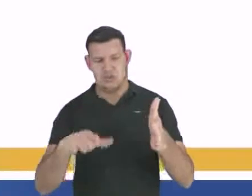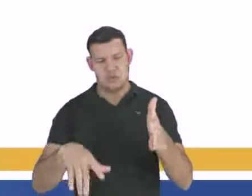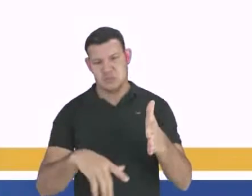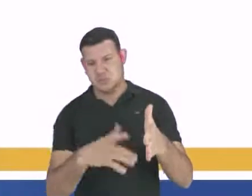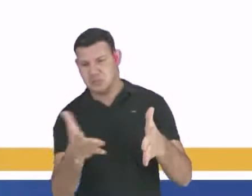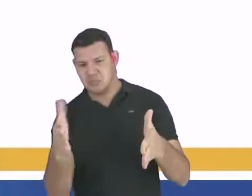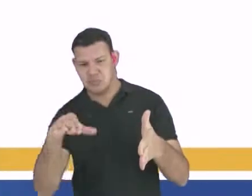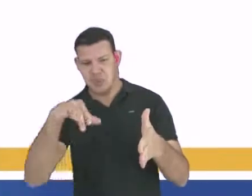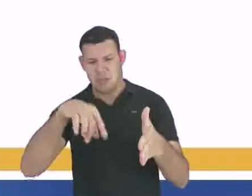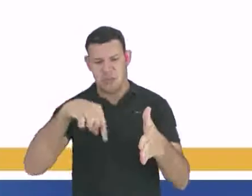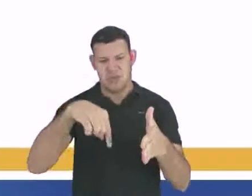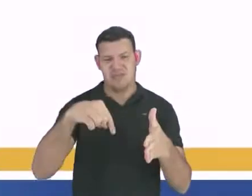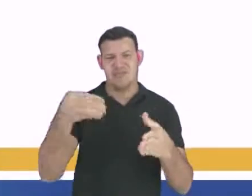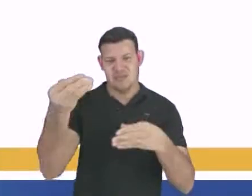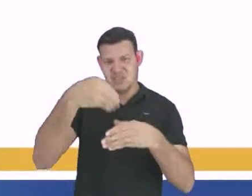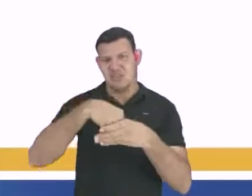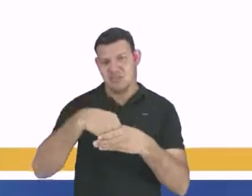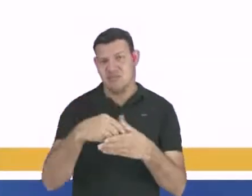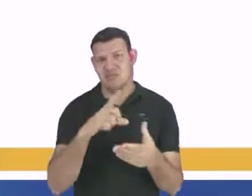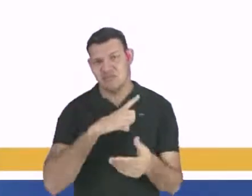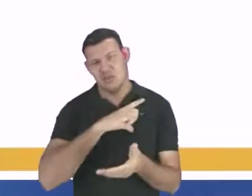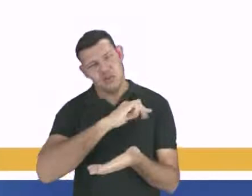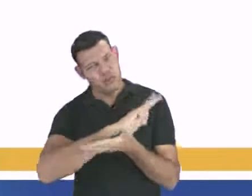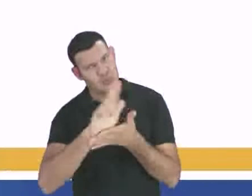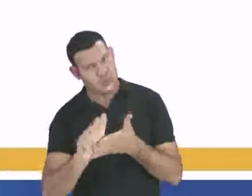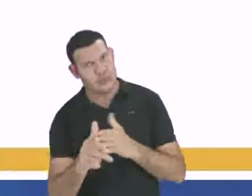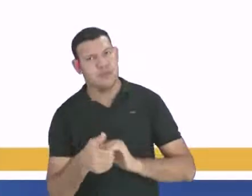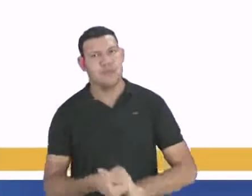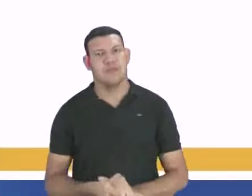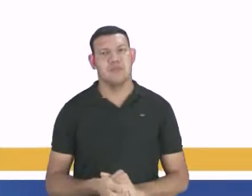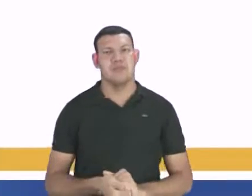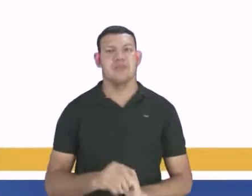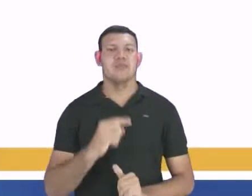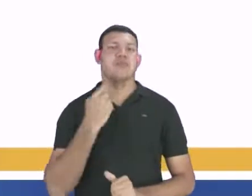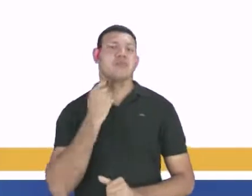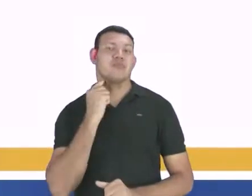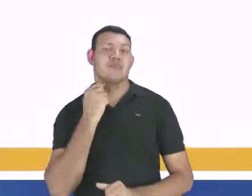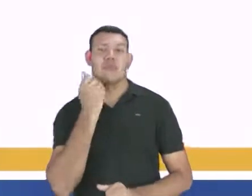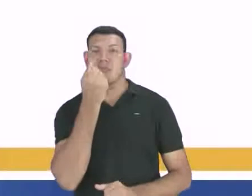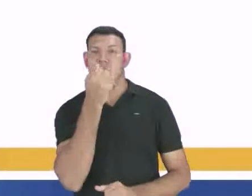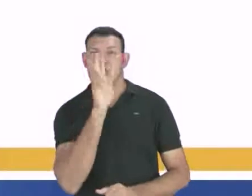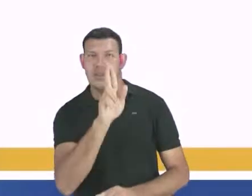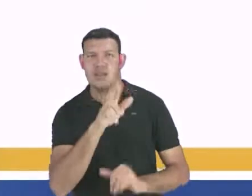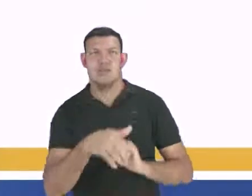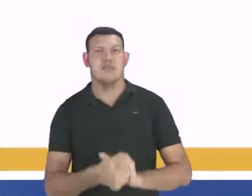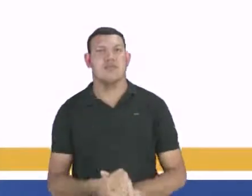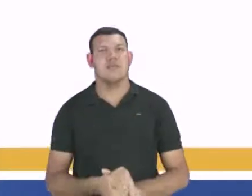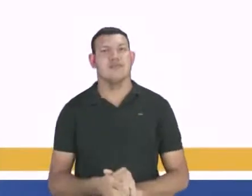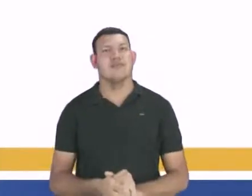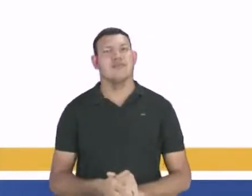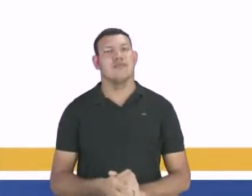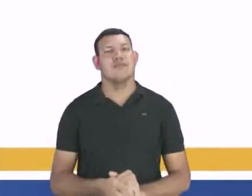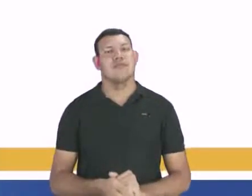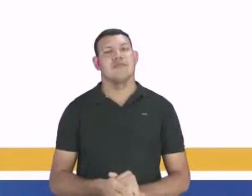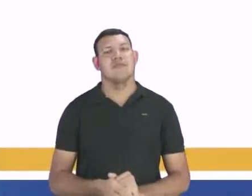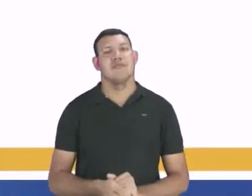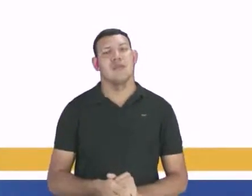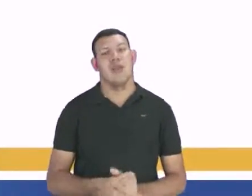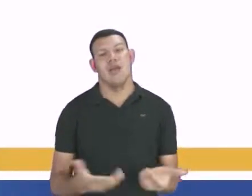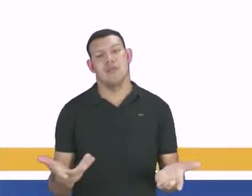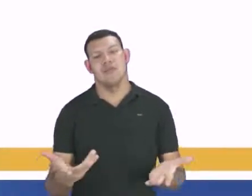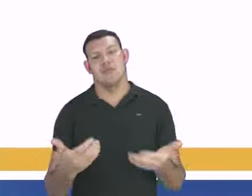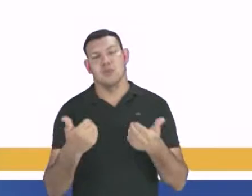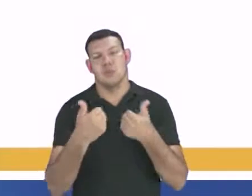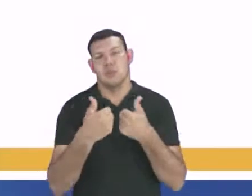comum na nossa cidade, infelizmente. Sobre a poluição do ar, adotar transportes não poluentes, tá? E promover essa ideia entre